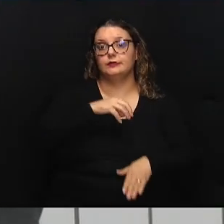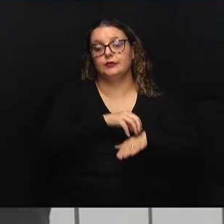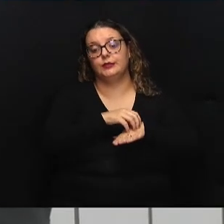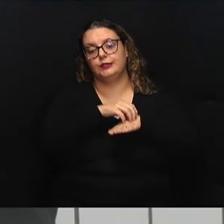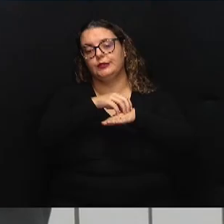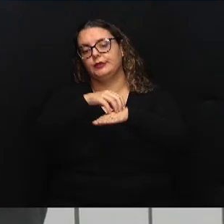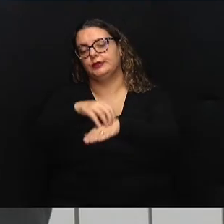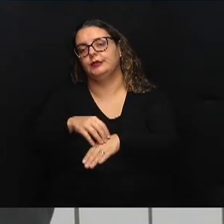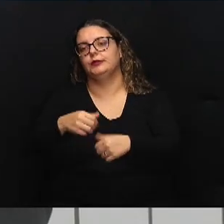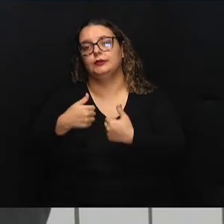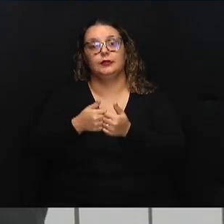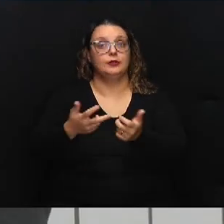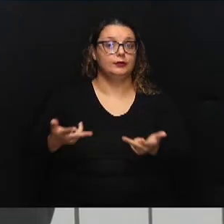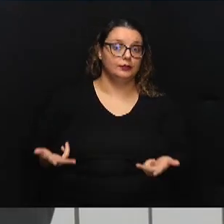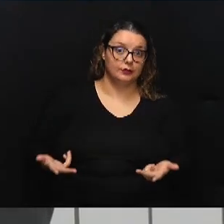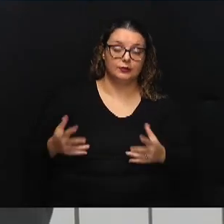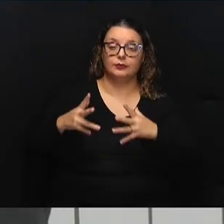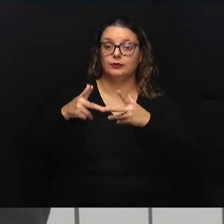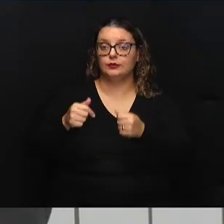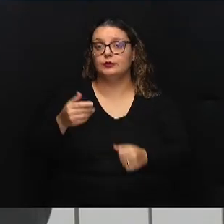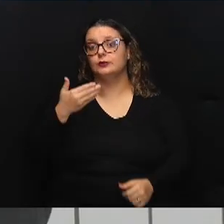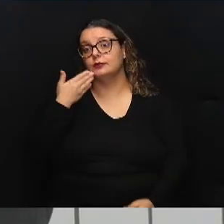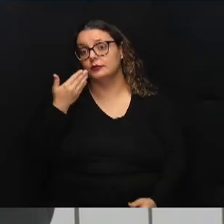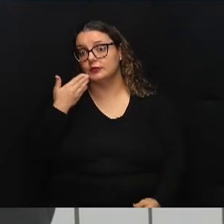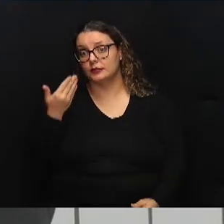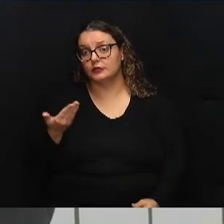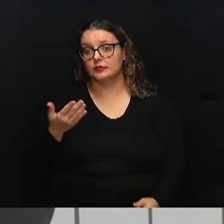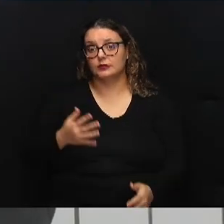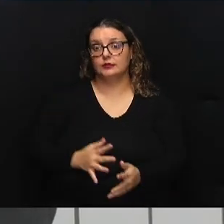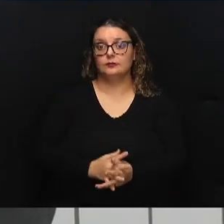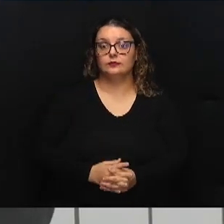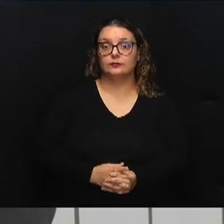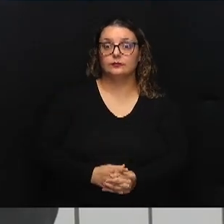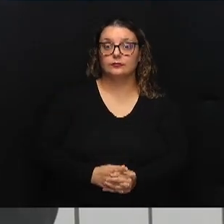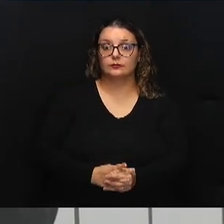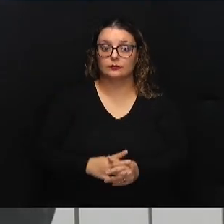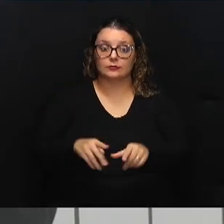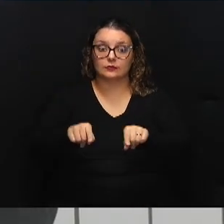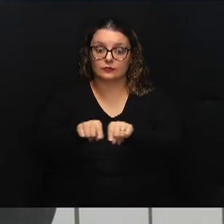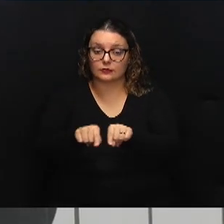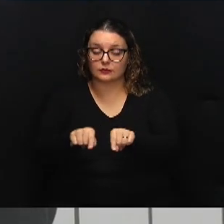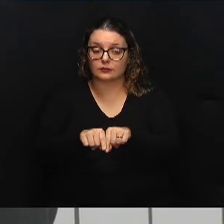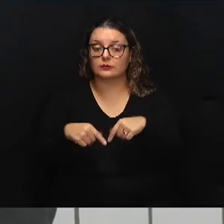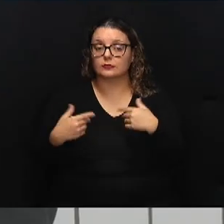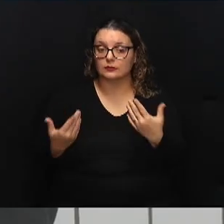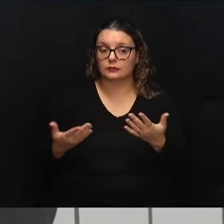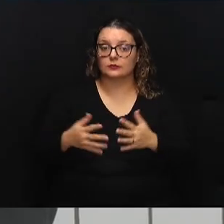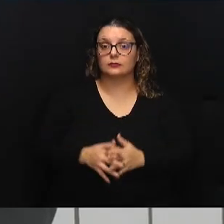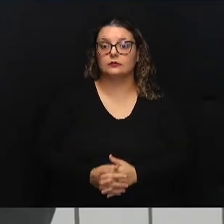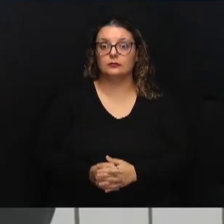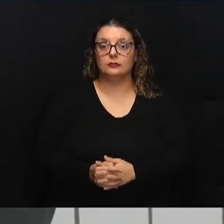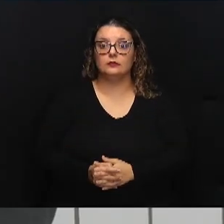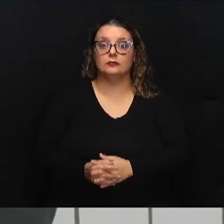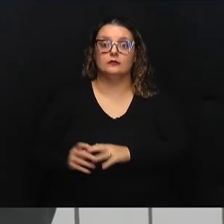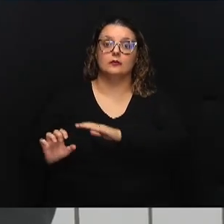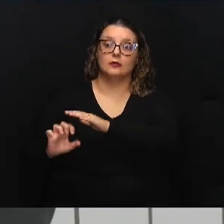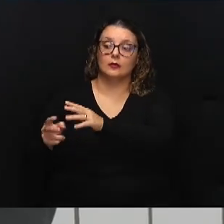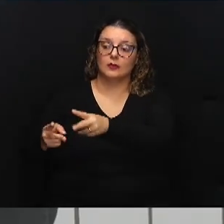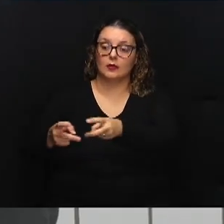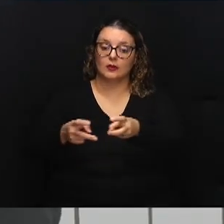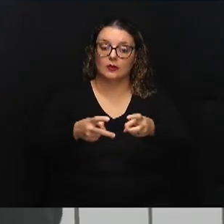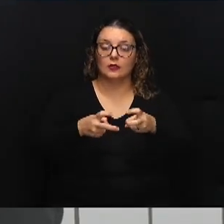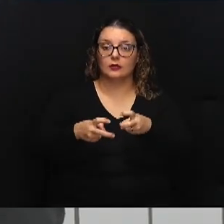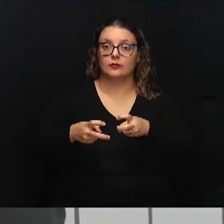de um transporte, né? Tudo isso facilita, né? Mas, ao mesmo tempo, as empresas começaram a perceber